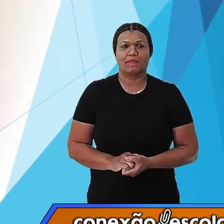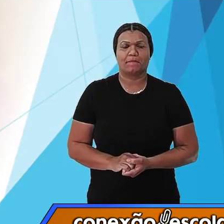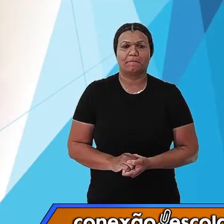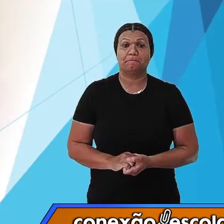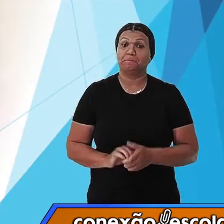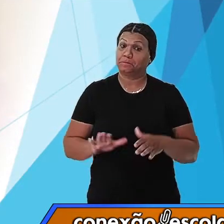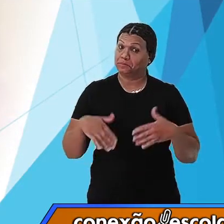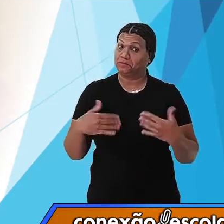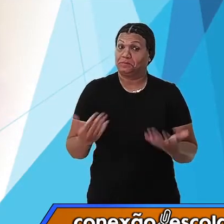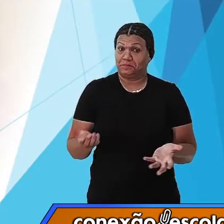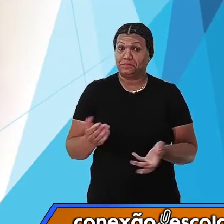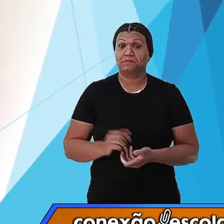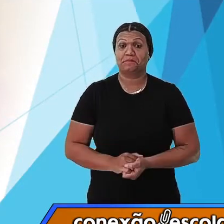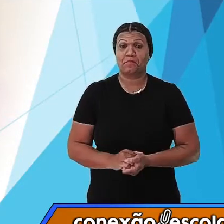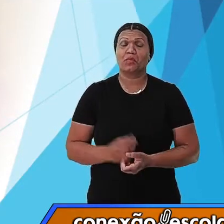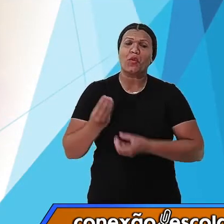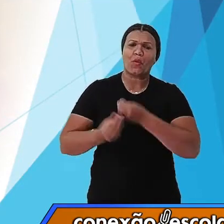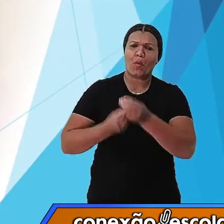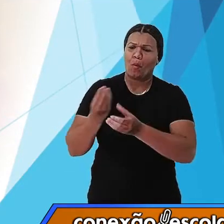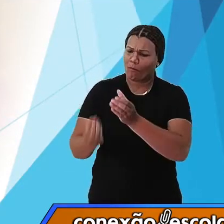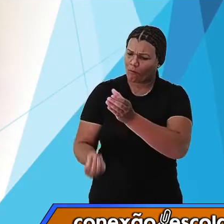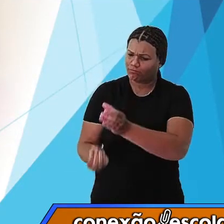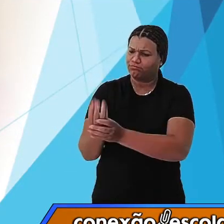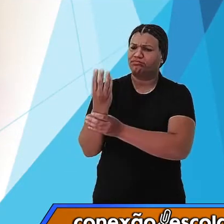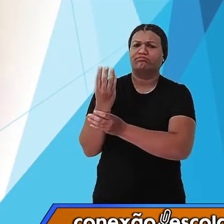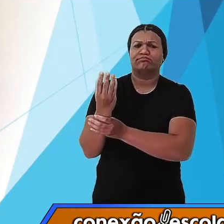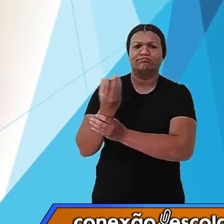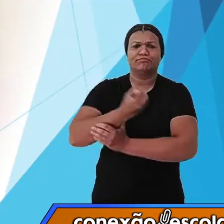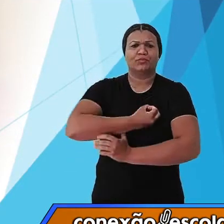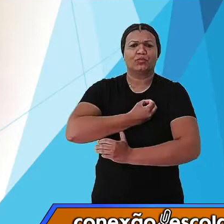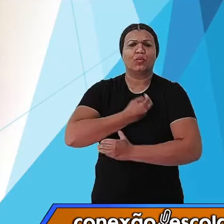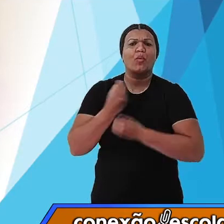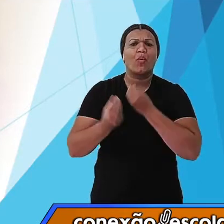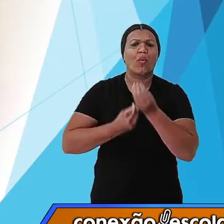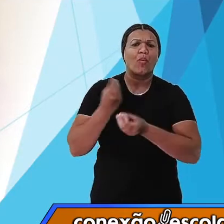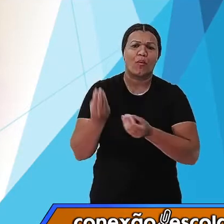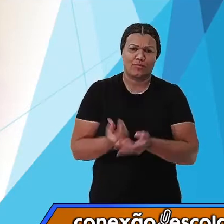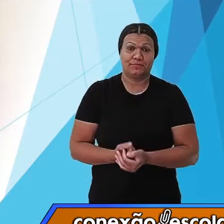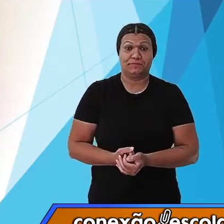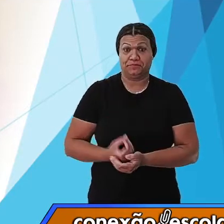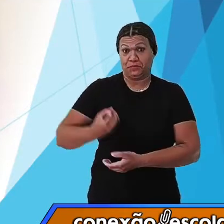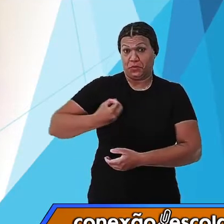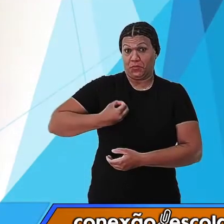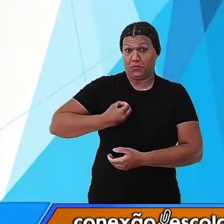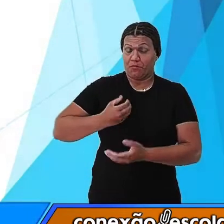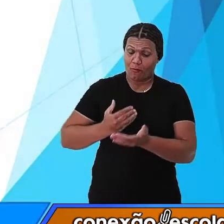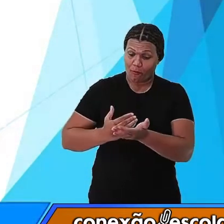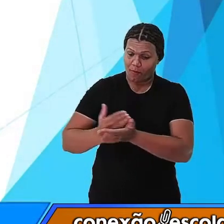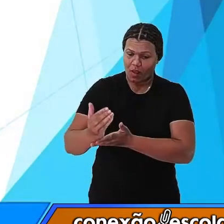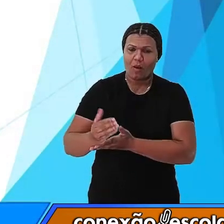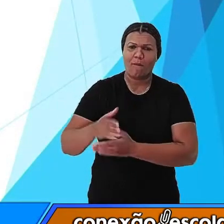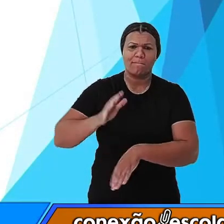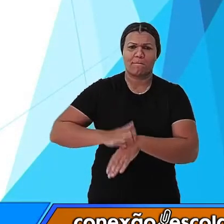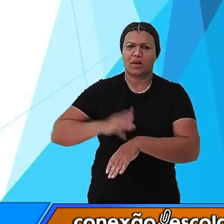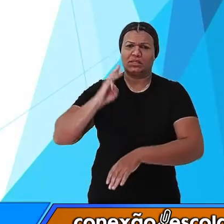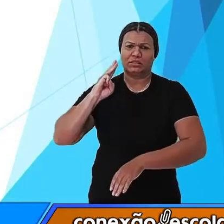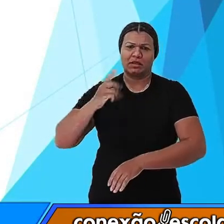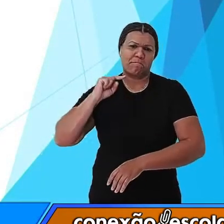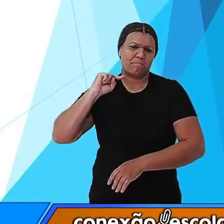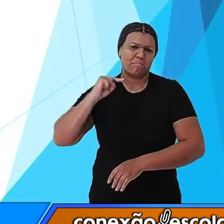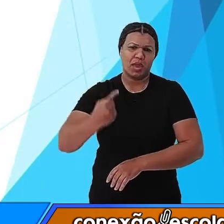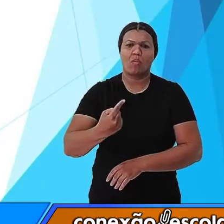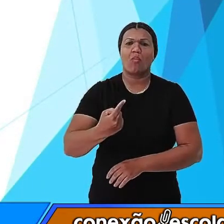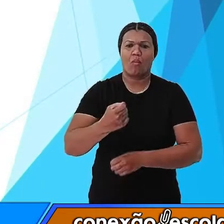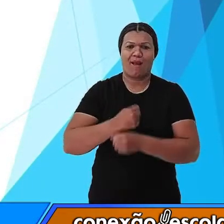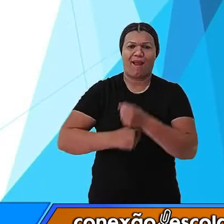Então, como surgiram os números? Então, os números surgiram há mais de 3.000 anos,